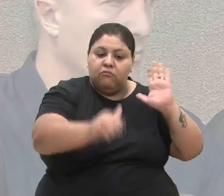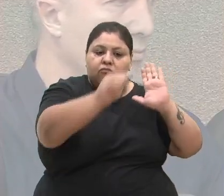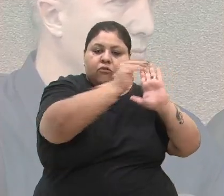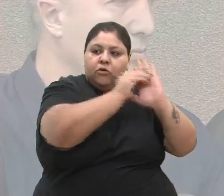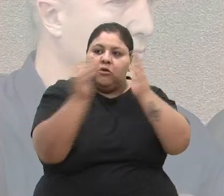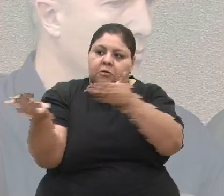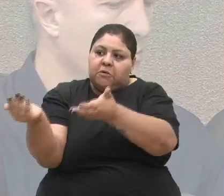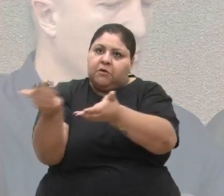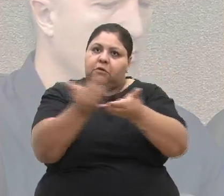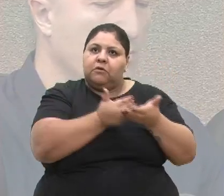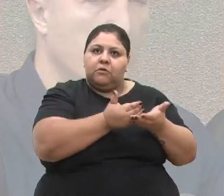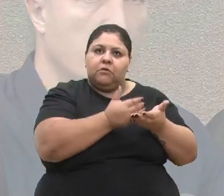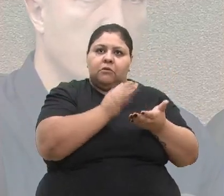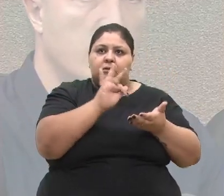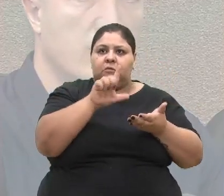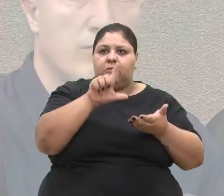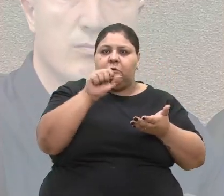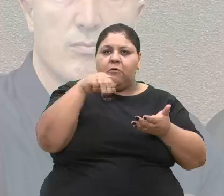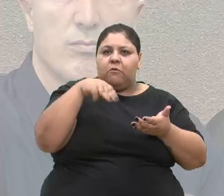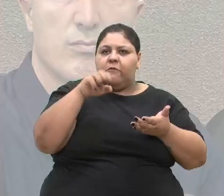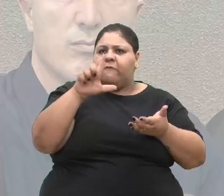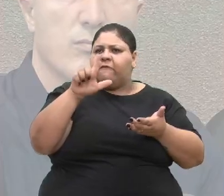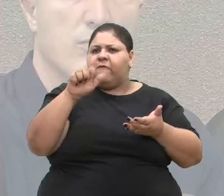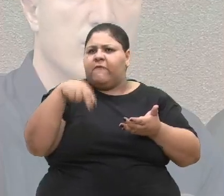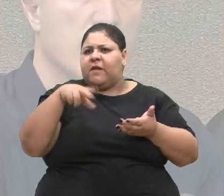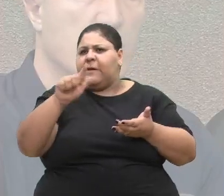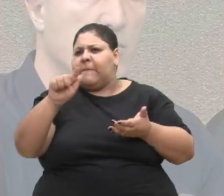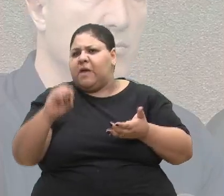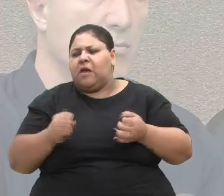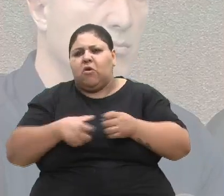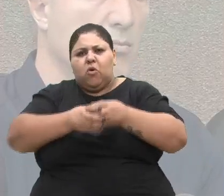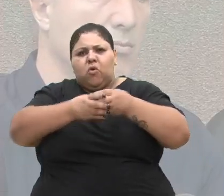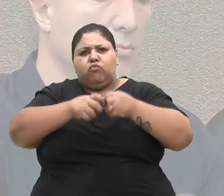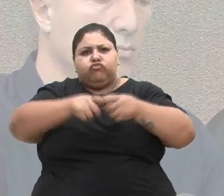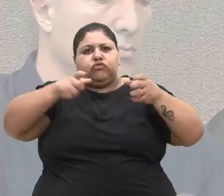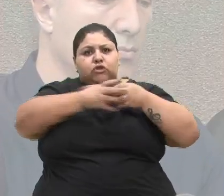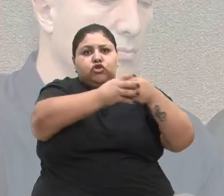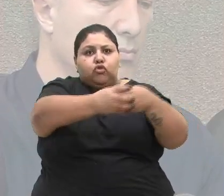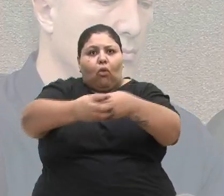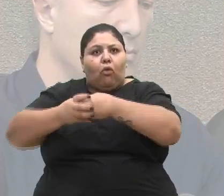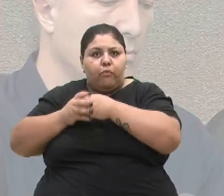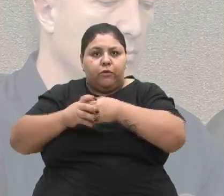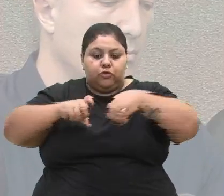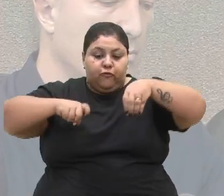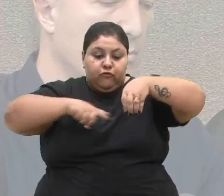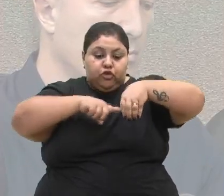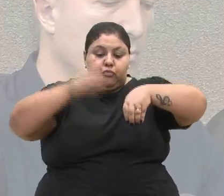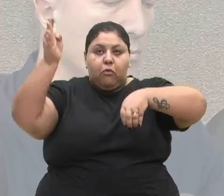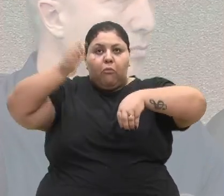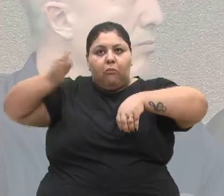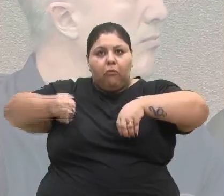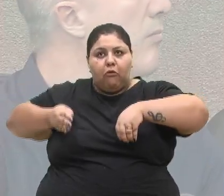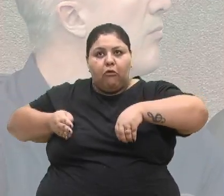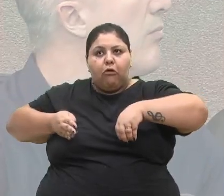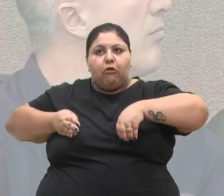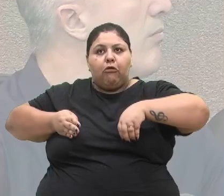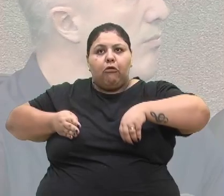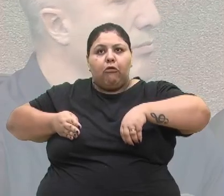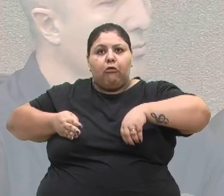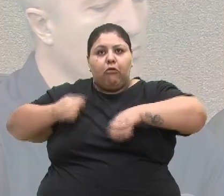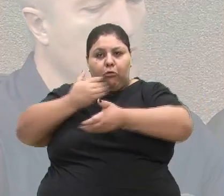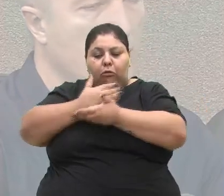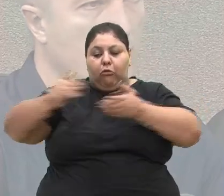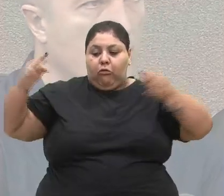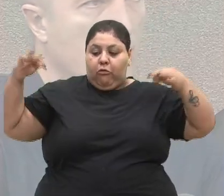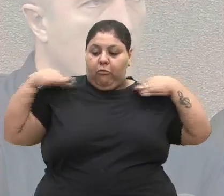receber aqui Flamengo, Palmeiras, Corinthians, os grandes clubes do futebol brasileiro, e isso vai ativar o nosso turismo e